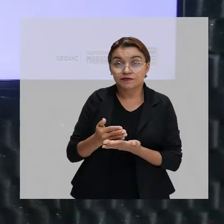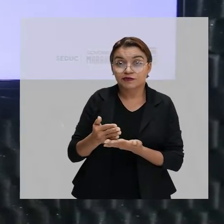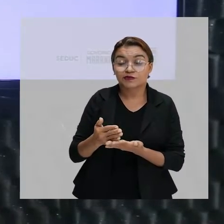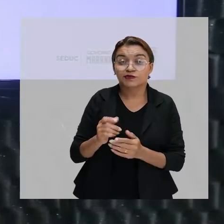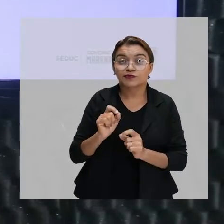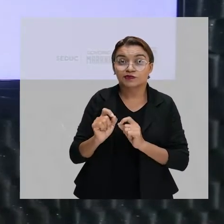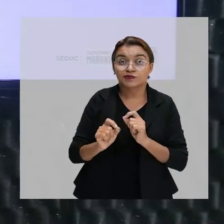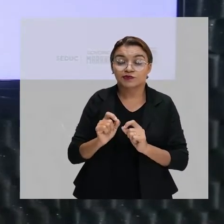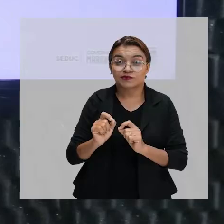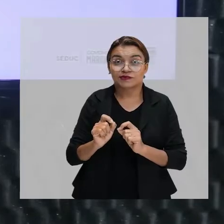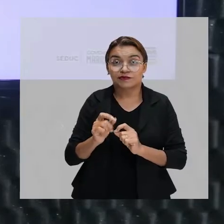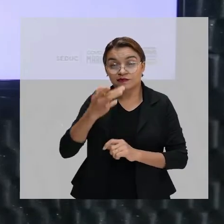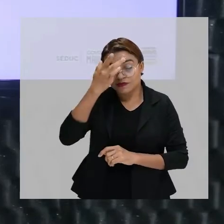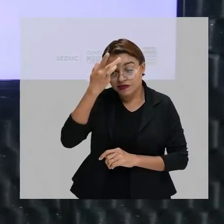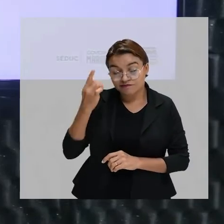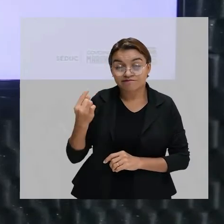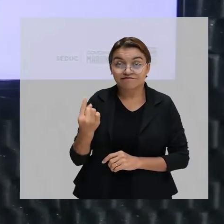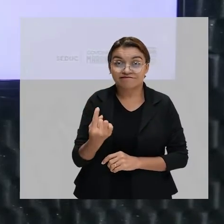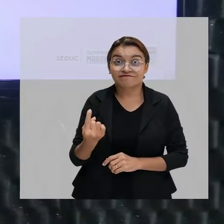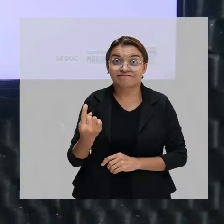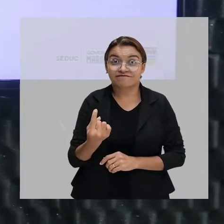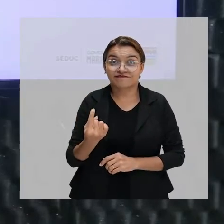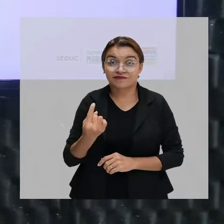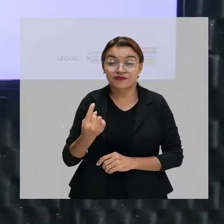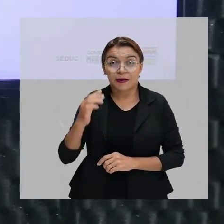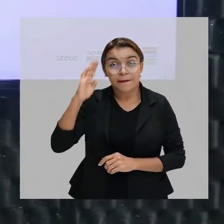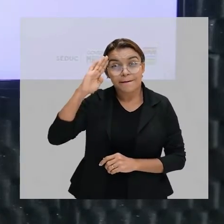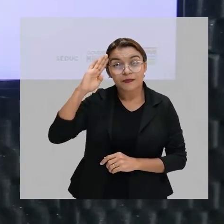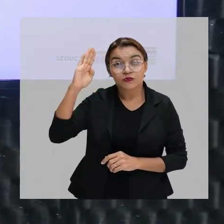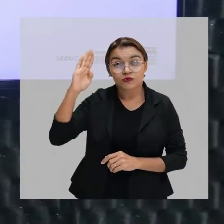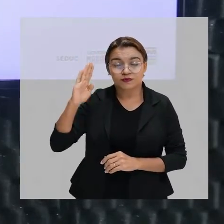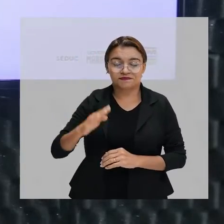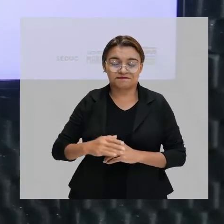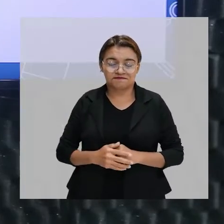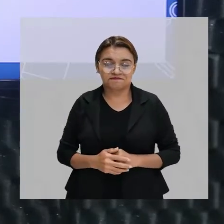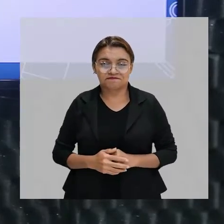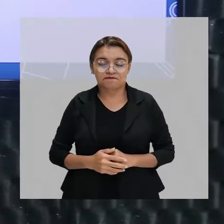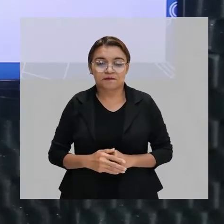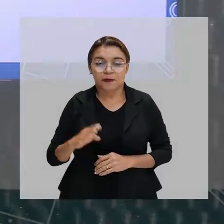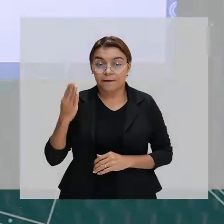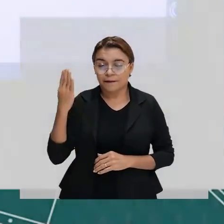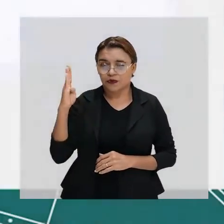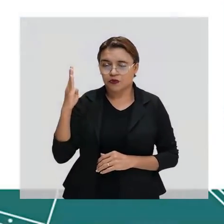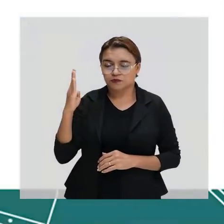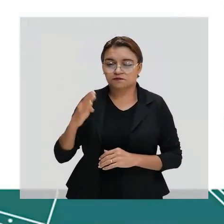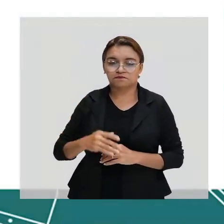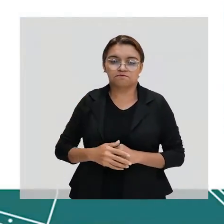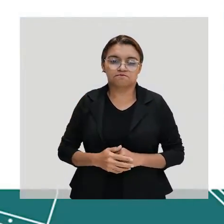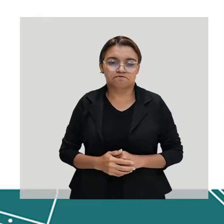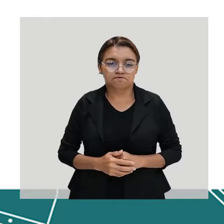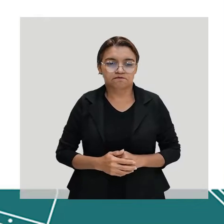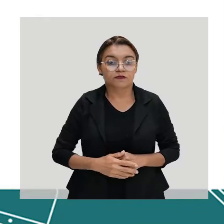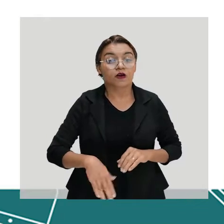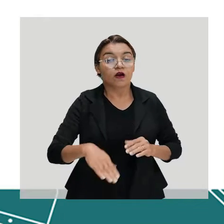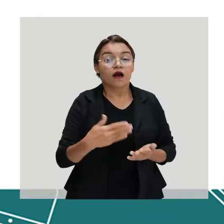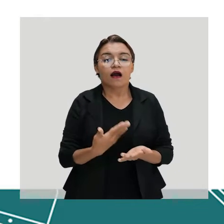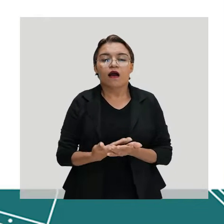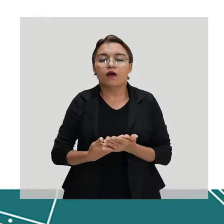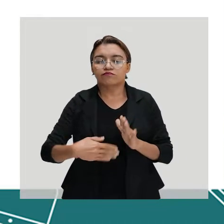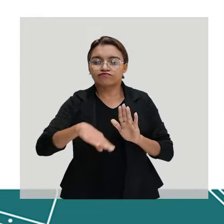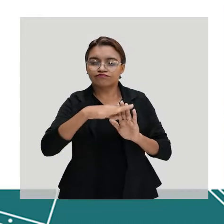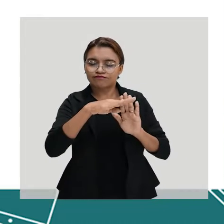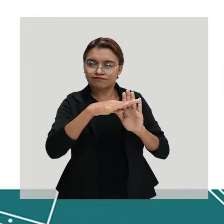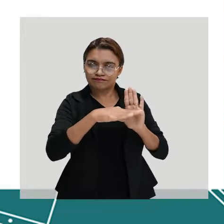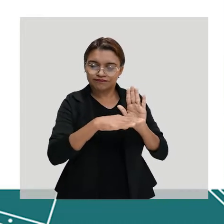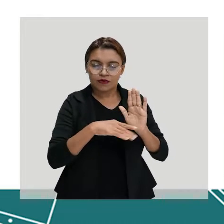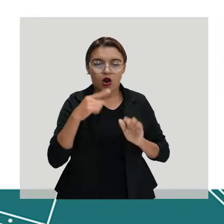da individualidade biológica entre a nossa rota organizada 10 o treinamento